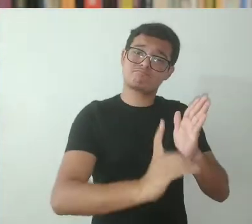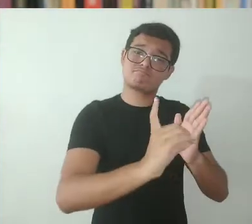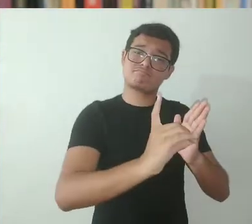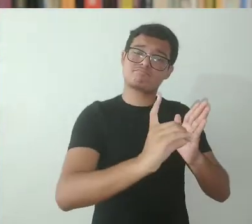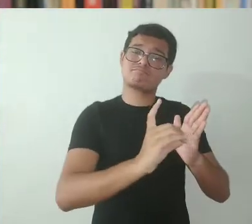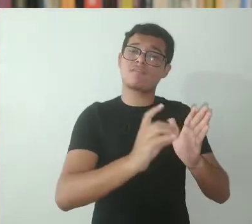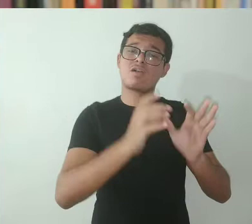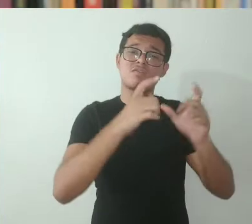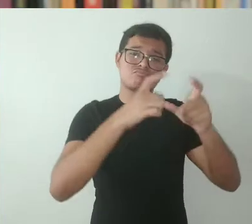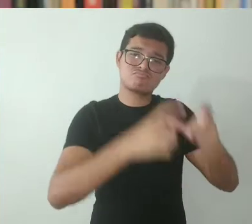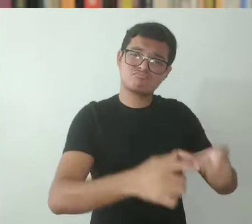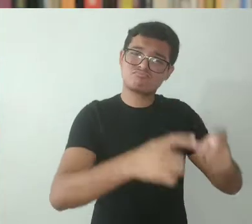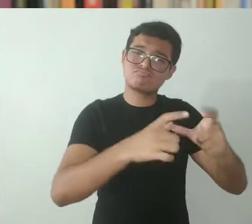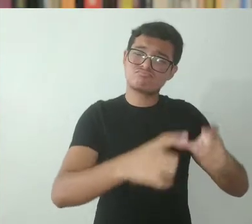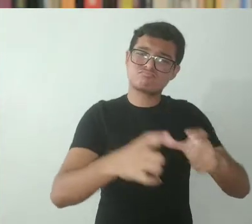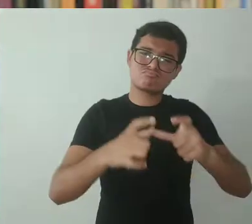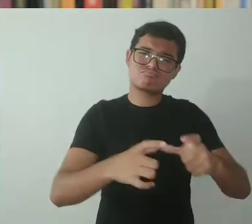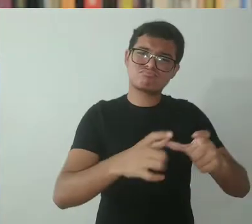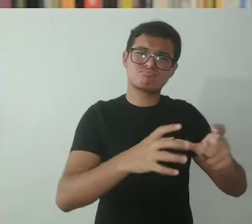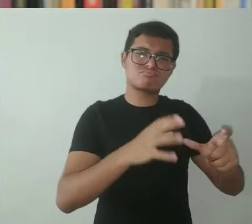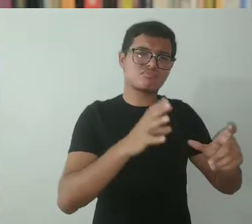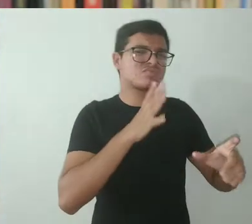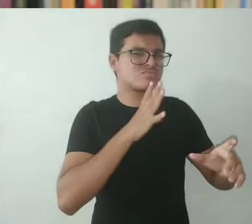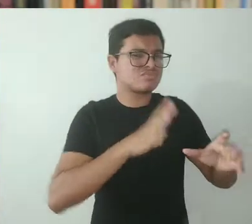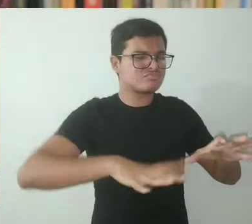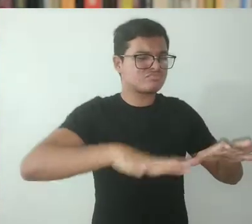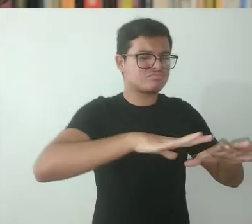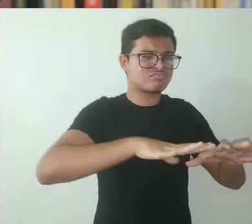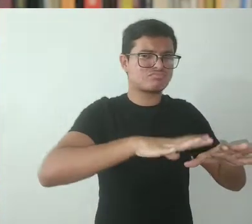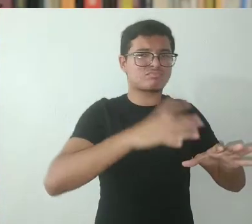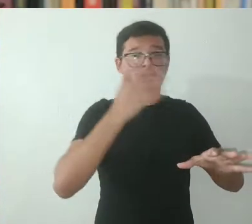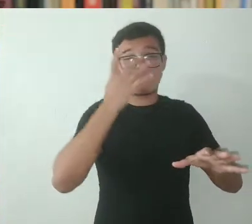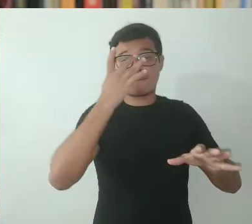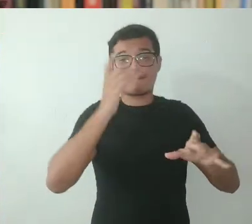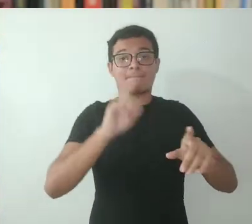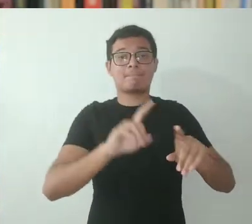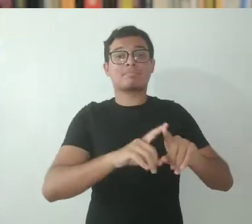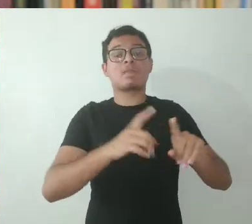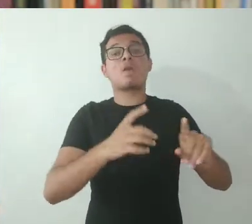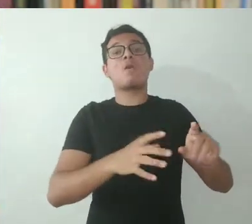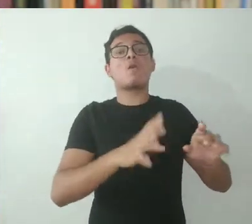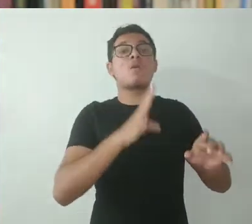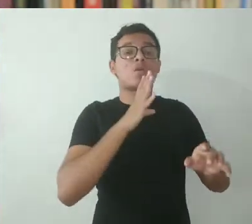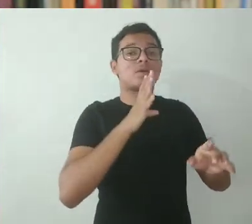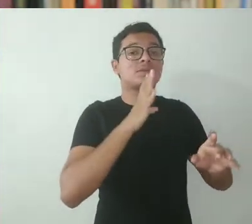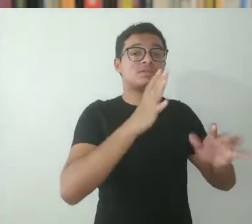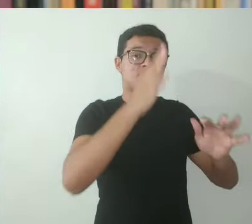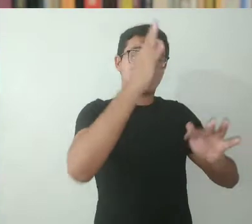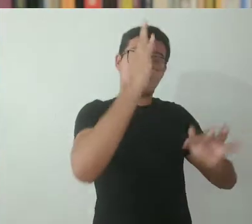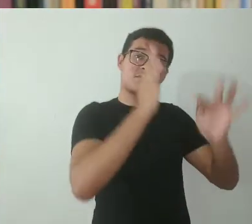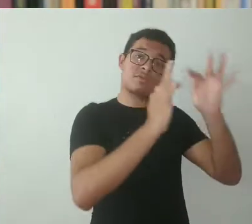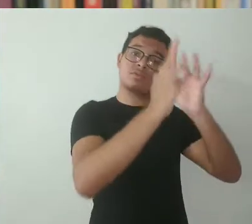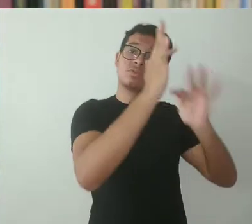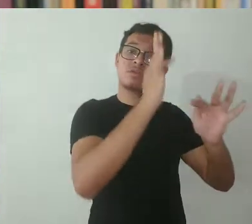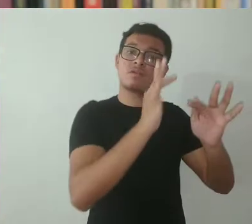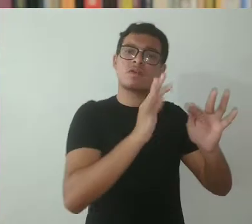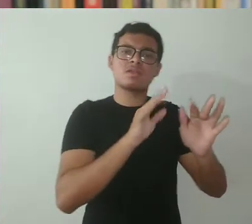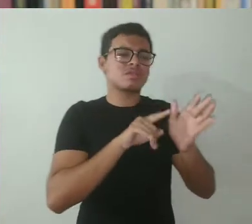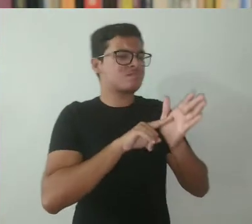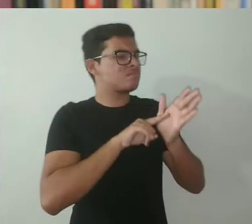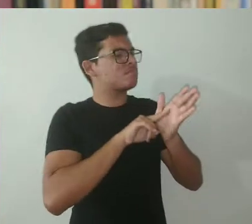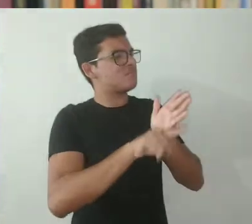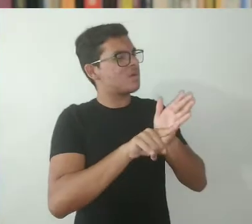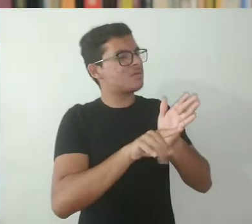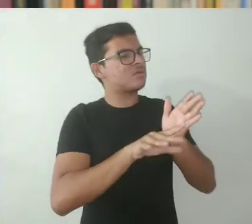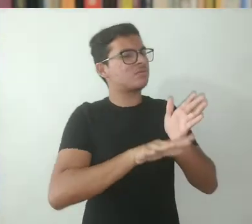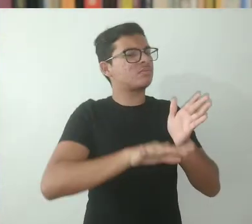religião específica mesmo. E o conhecimento filosófico, ele estava voltado para o questionamento, mas não